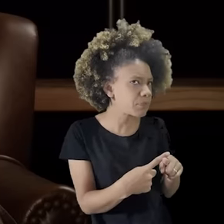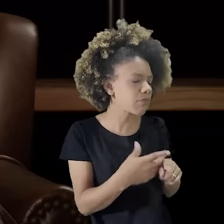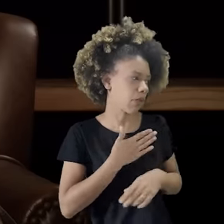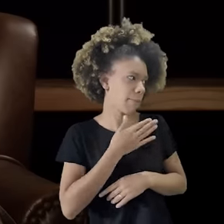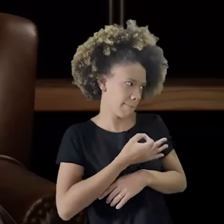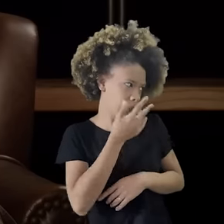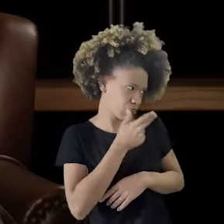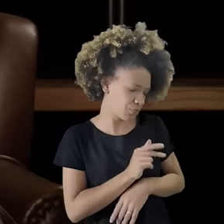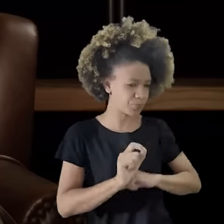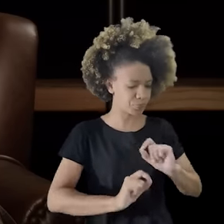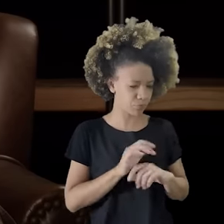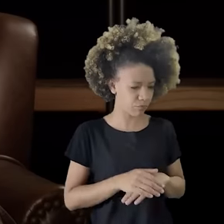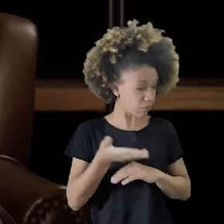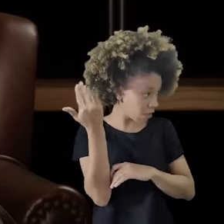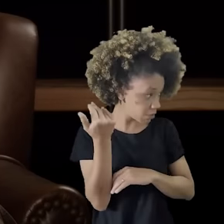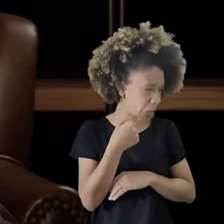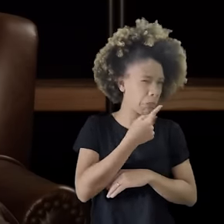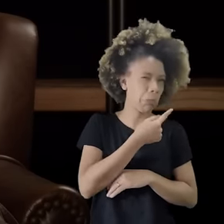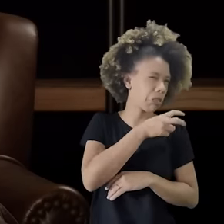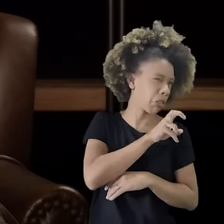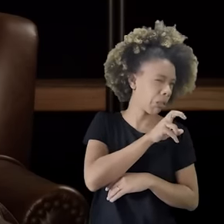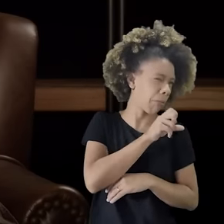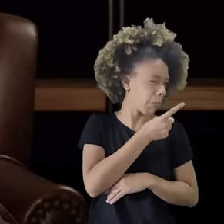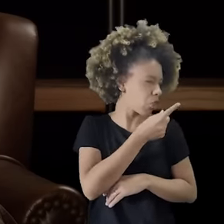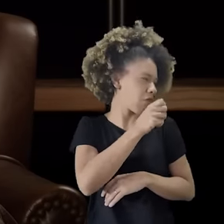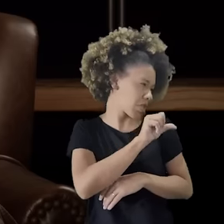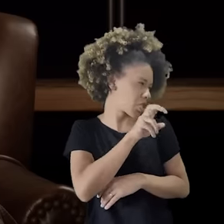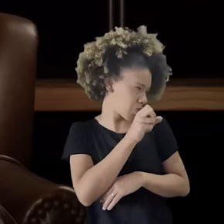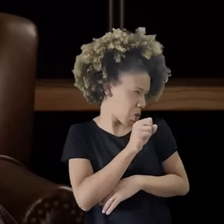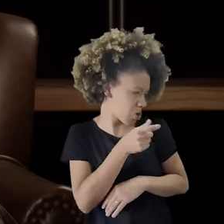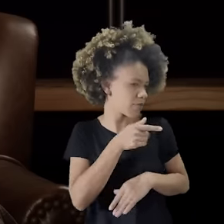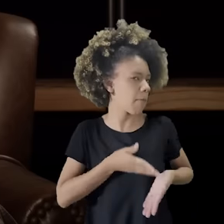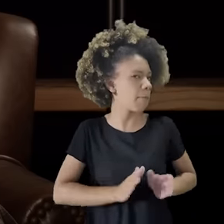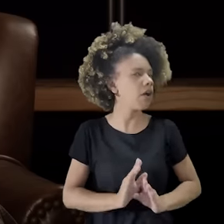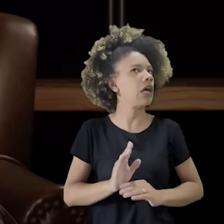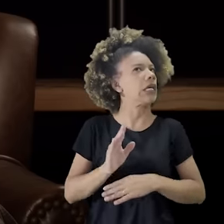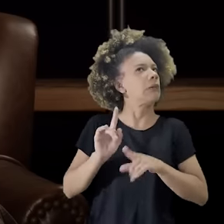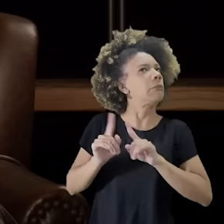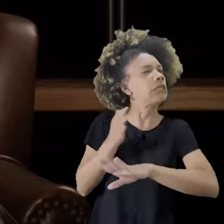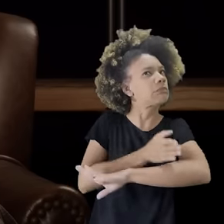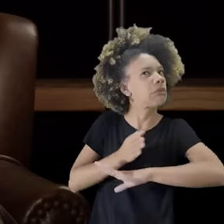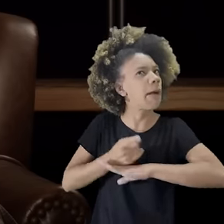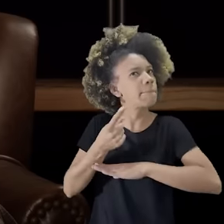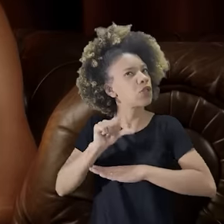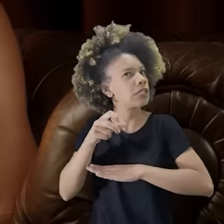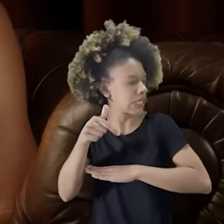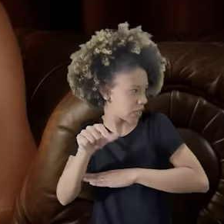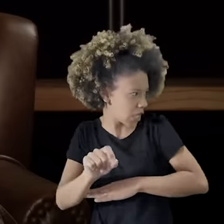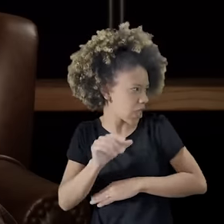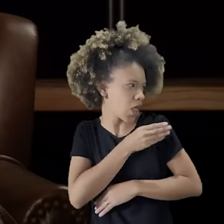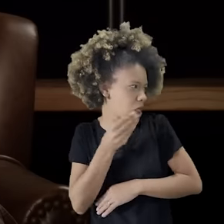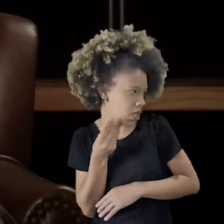meu machismo leva a clique naquela época ali 58 se devia ter você nasceu mas ali nos anos 70 você tava ali na sua adolescência certo